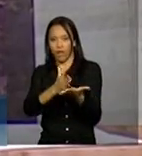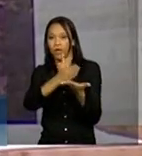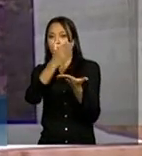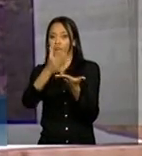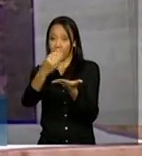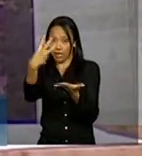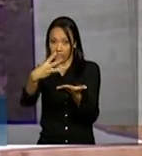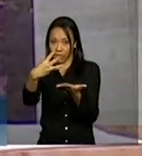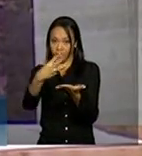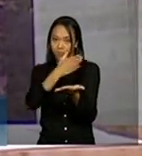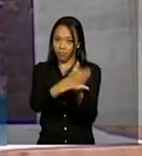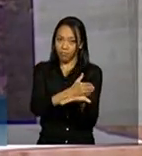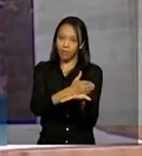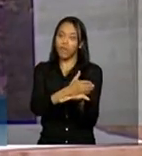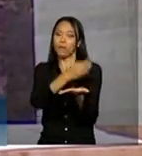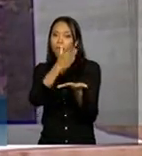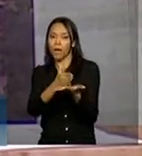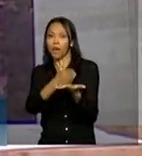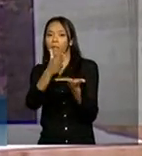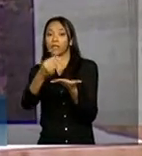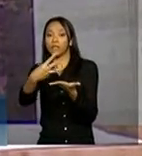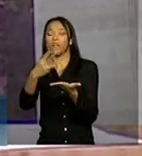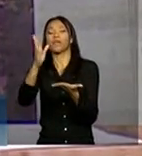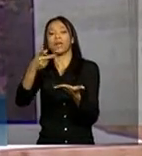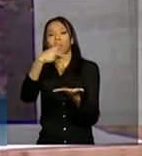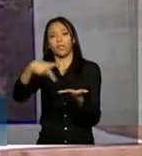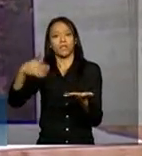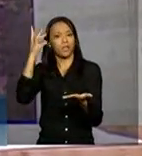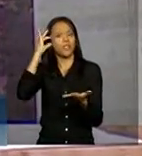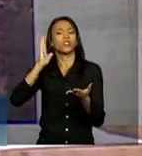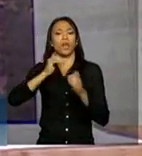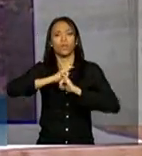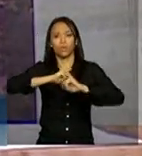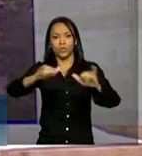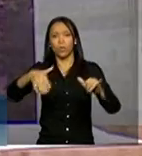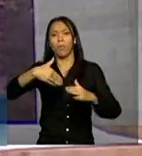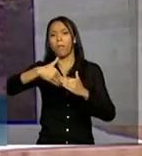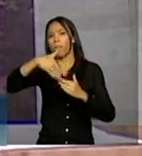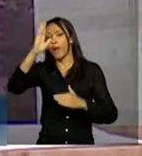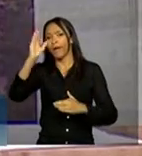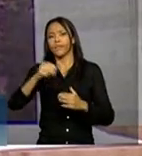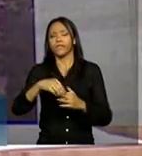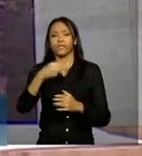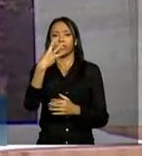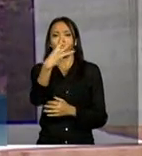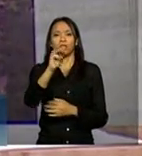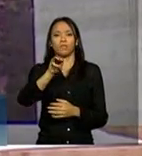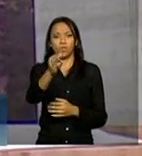do Minha Casa Minha Vida, que a presidenta também já anunciou, mais 3 milhões de unidades contratadas,